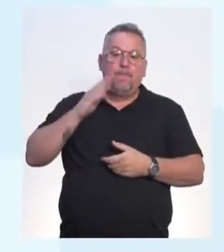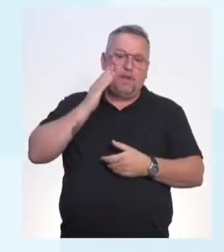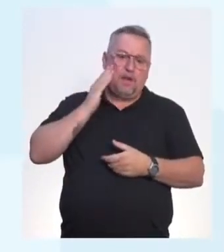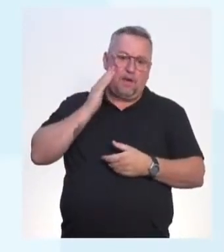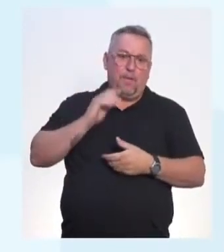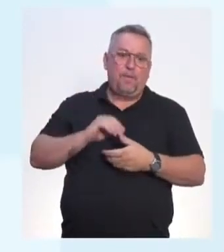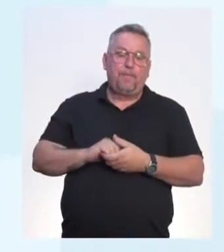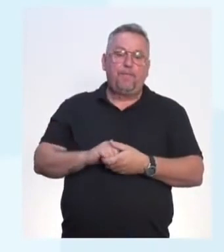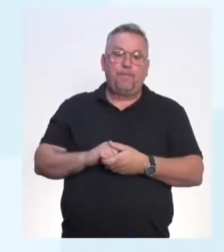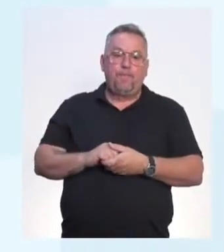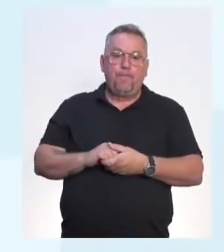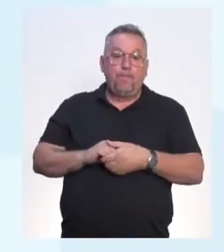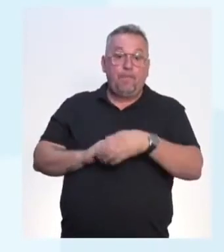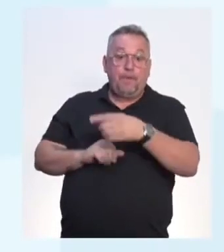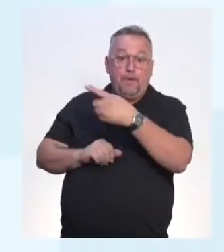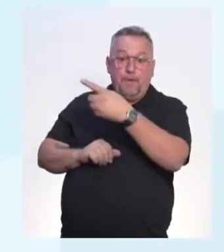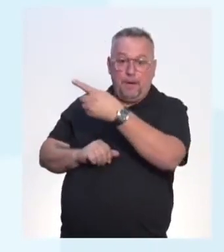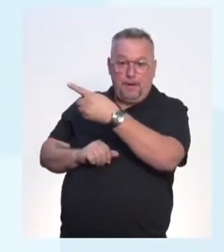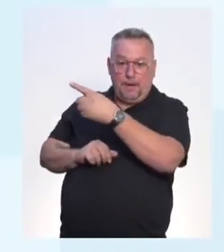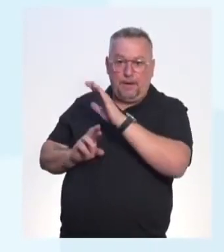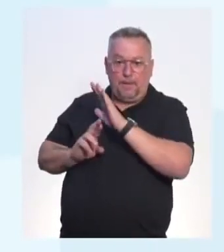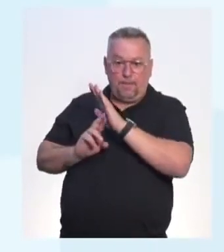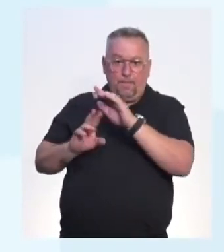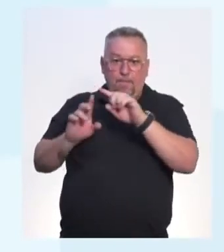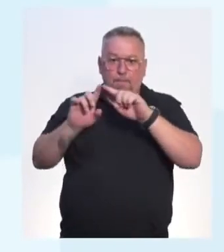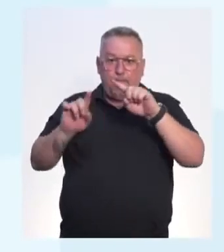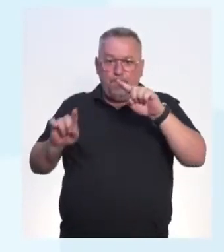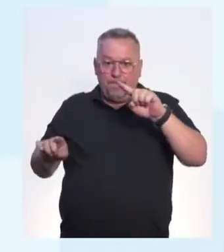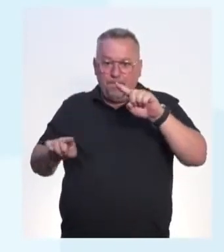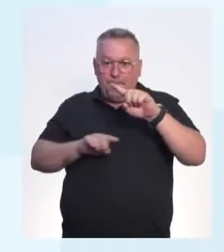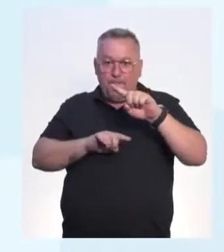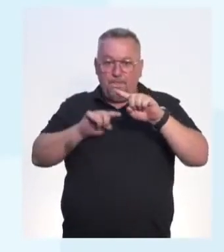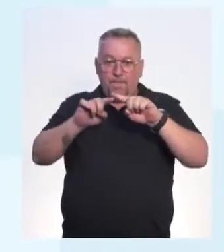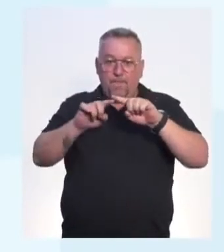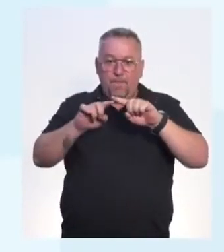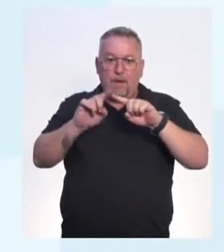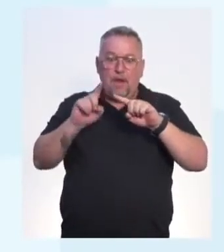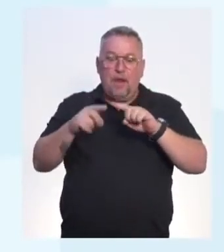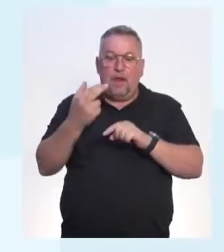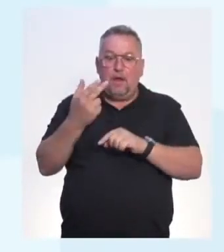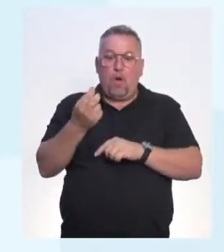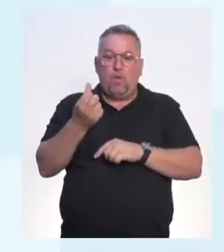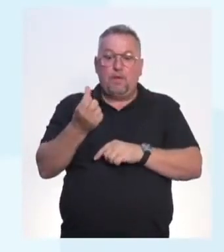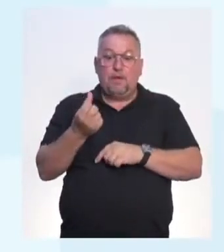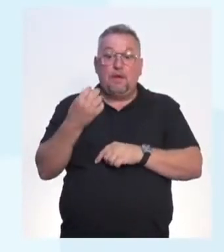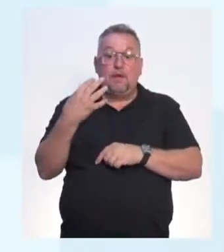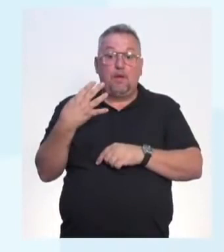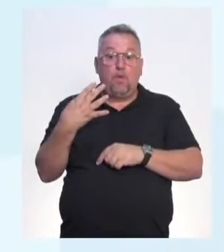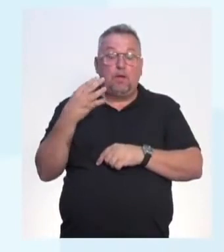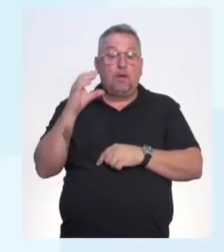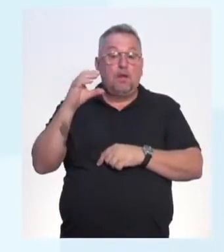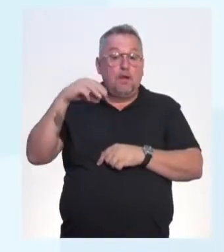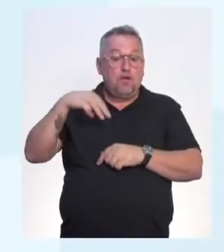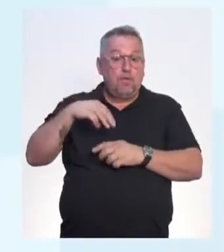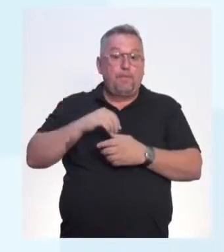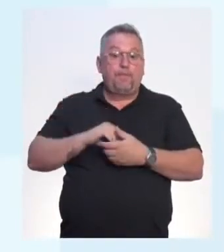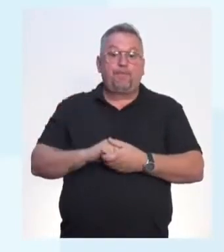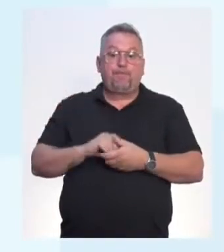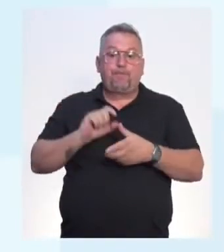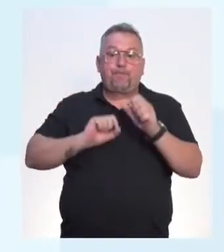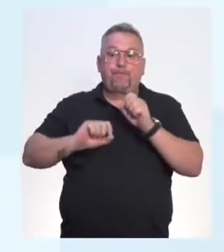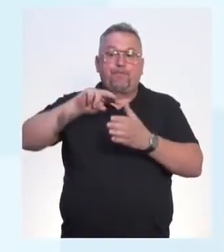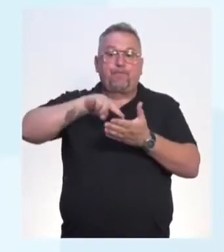situação. A figura a seguir representa um triângulo cujo perímetro é igual a 64 centímetros. O